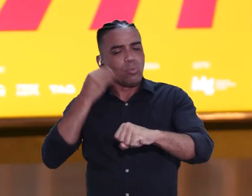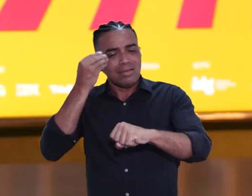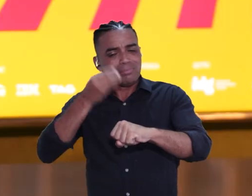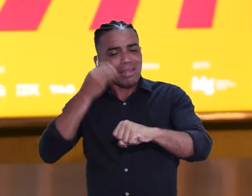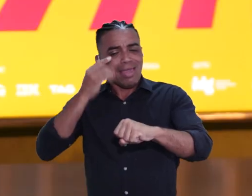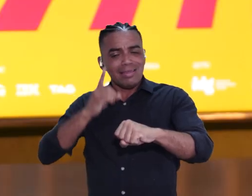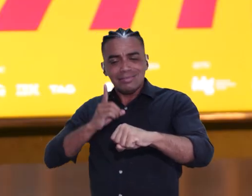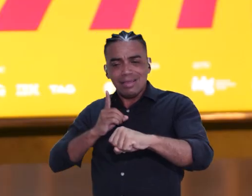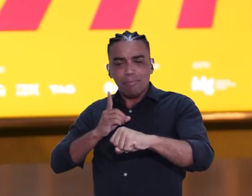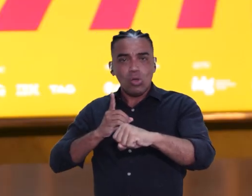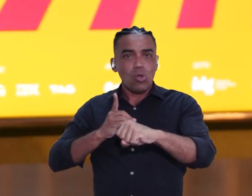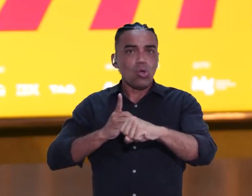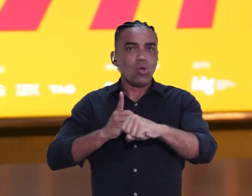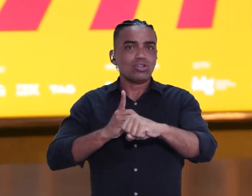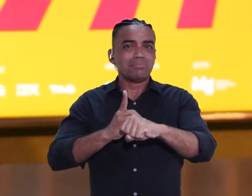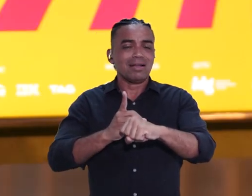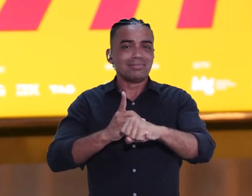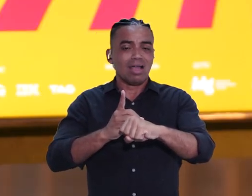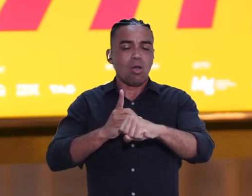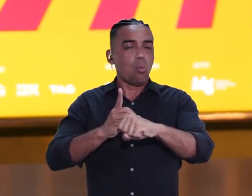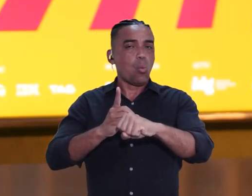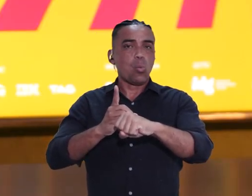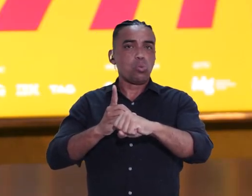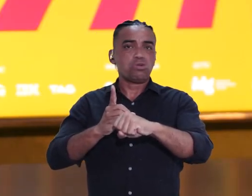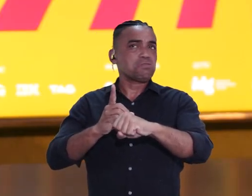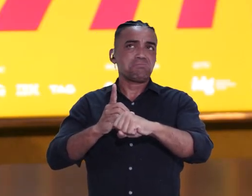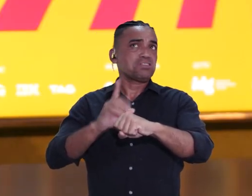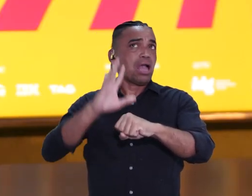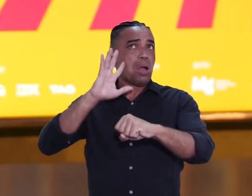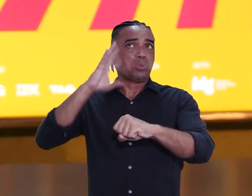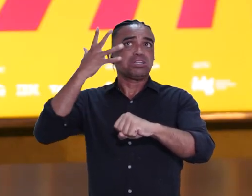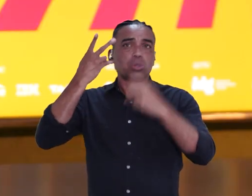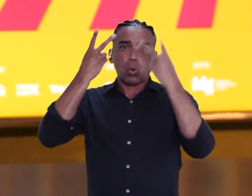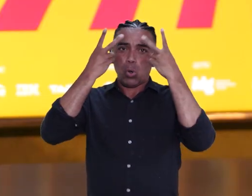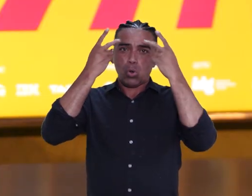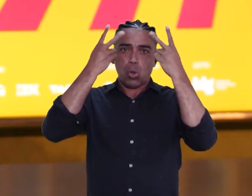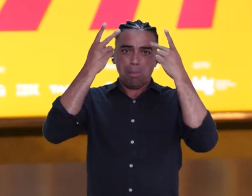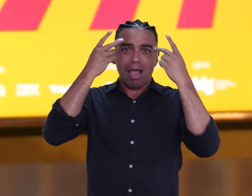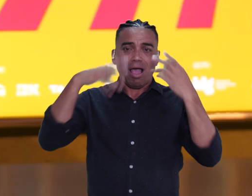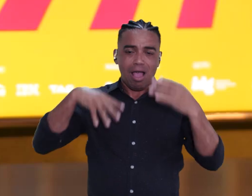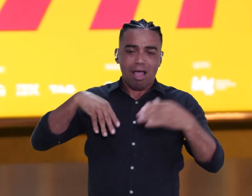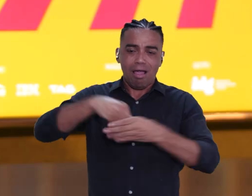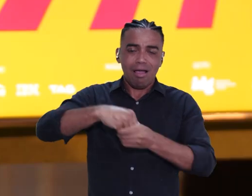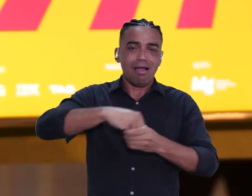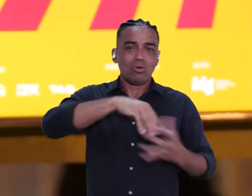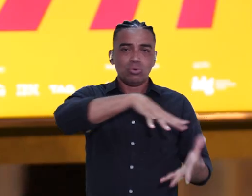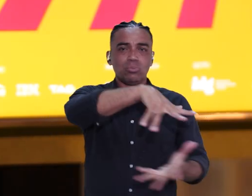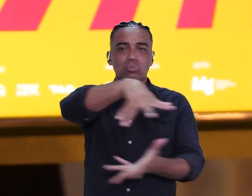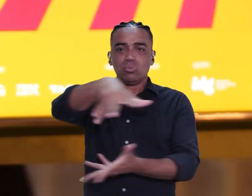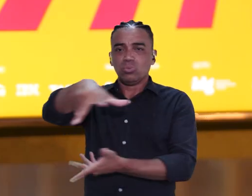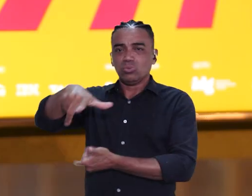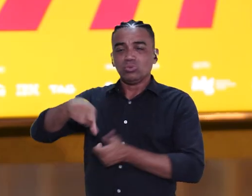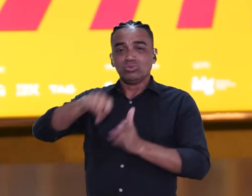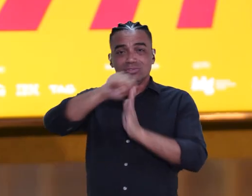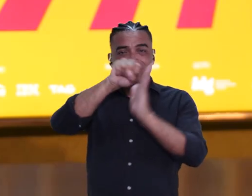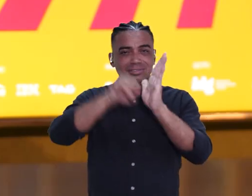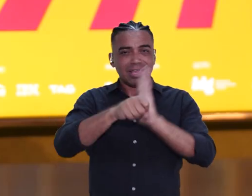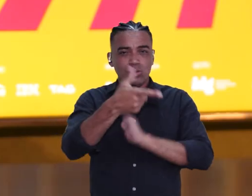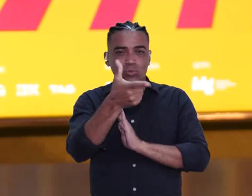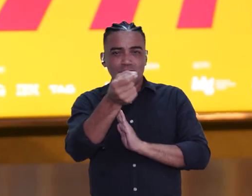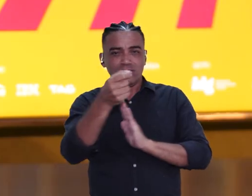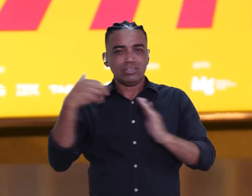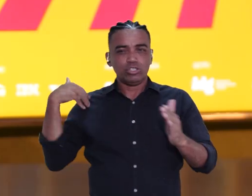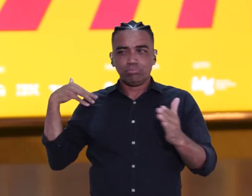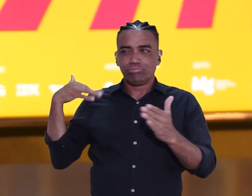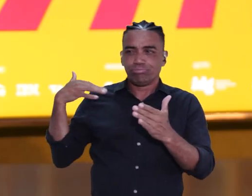experiência de aproximação a algo que se tornou comum, não é? A humanidade do século XX para